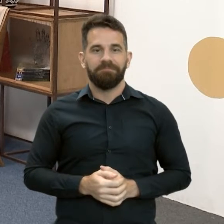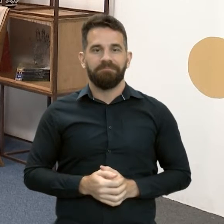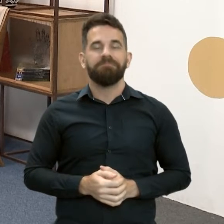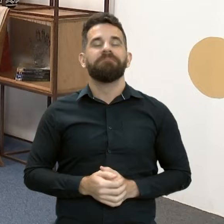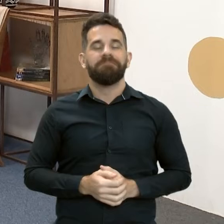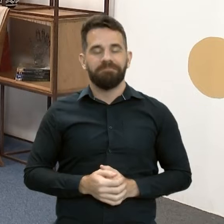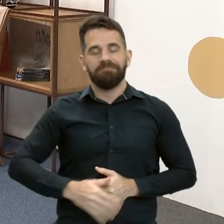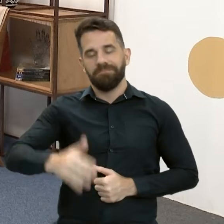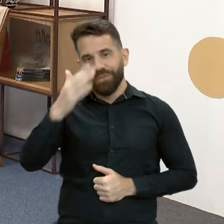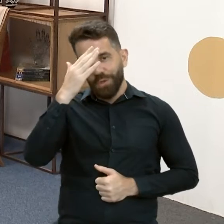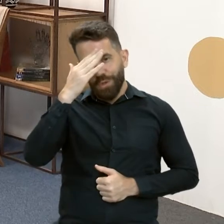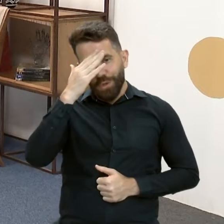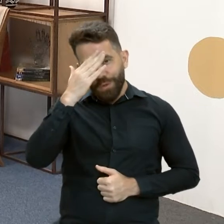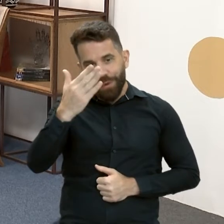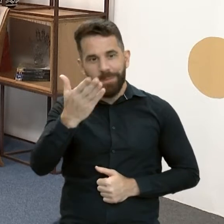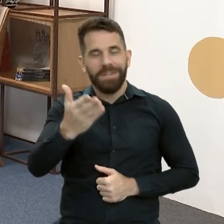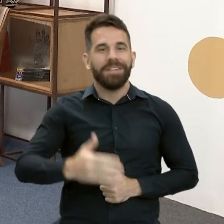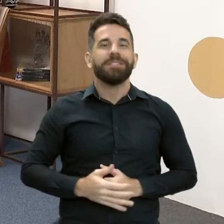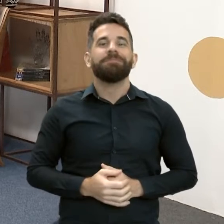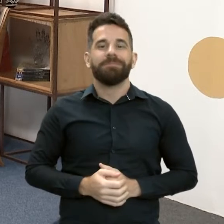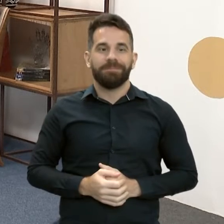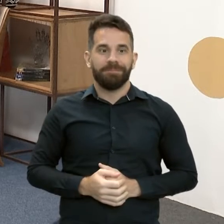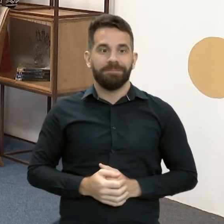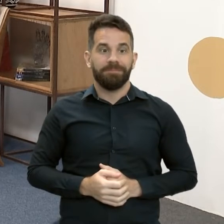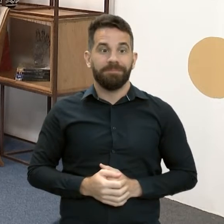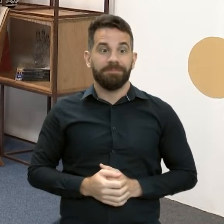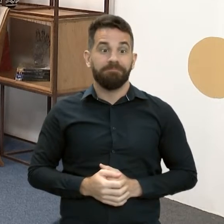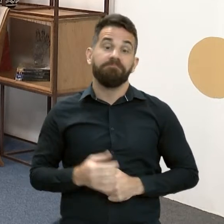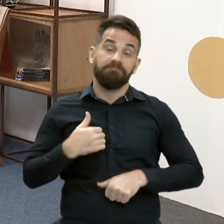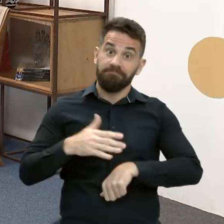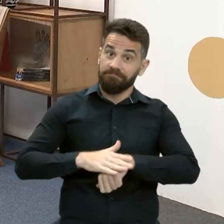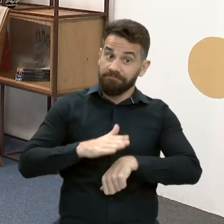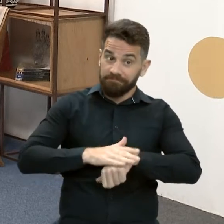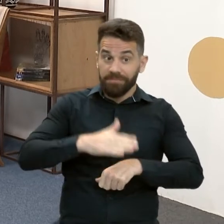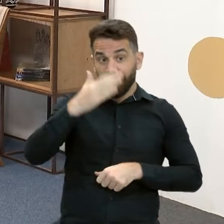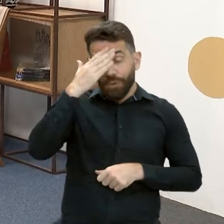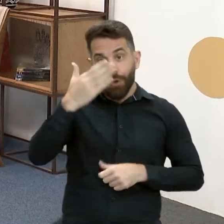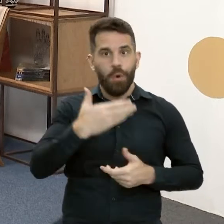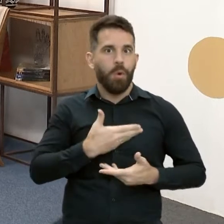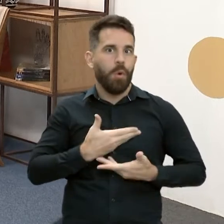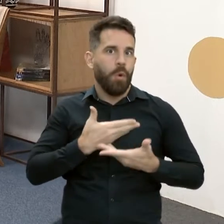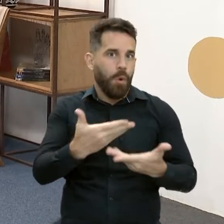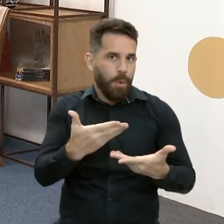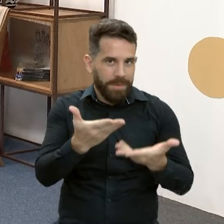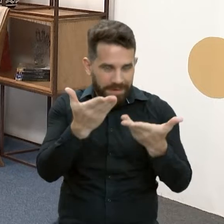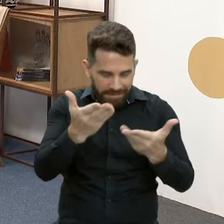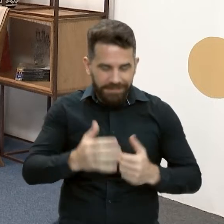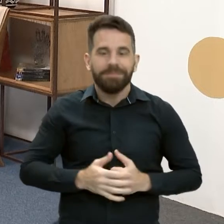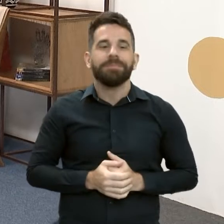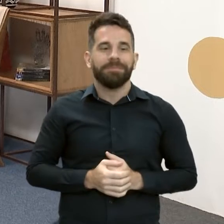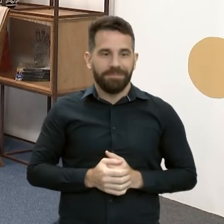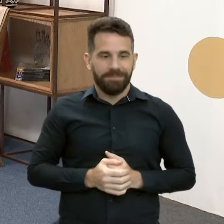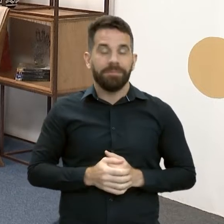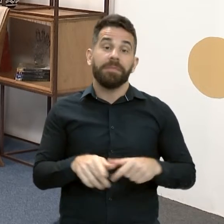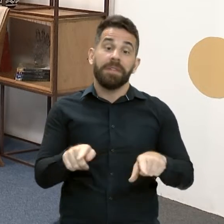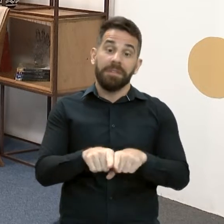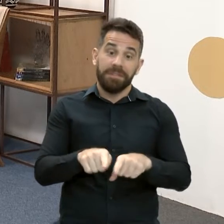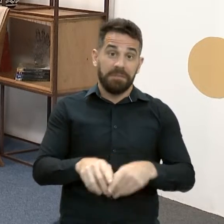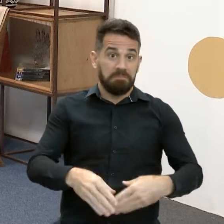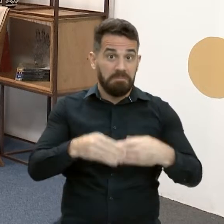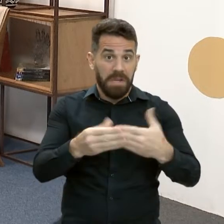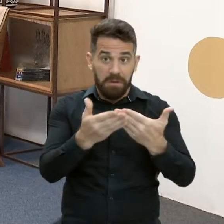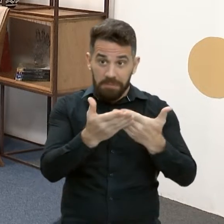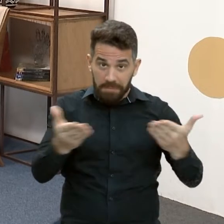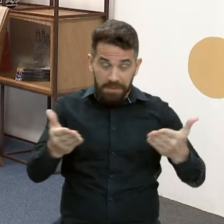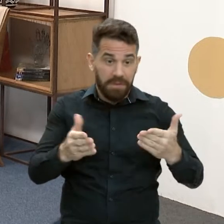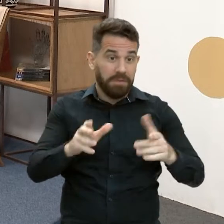Muito obrigada. Bom, queria agradecer o convite e cumprimentar a